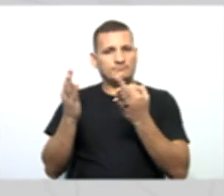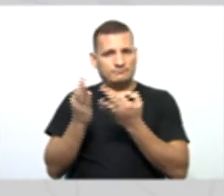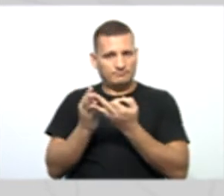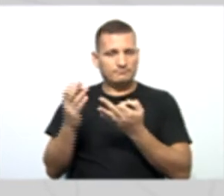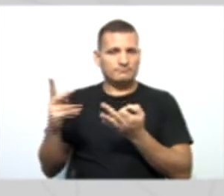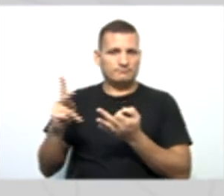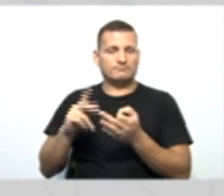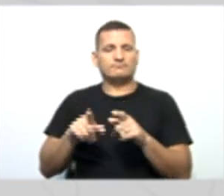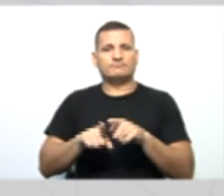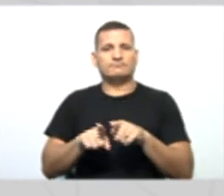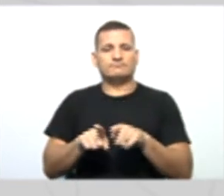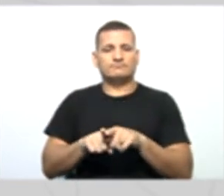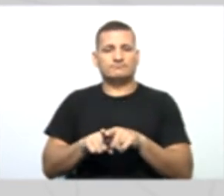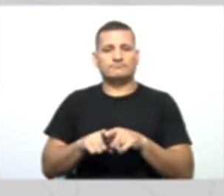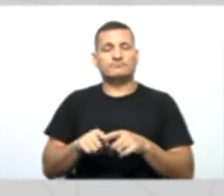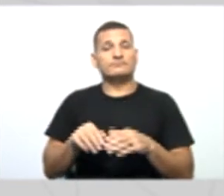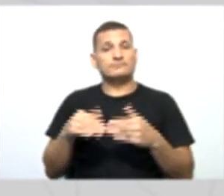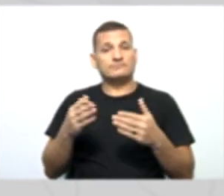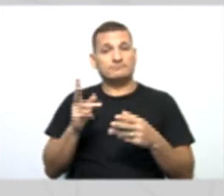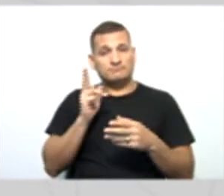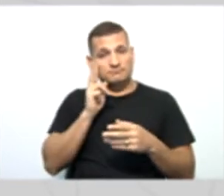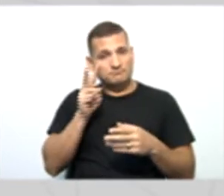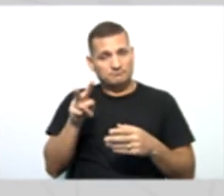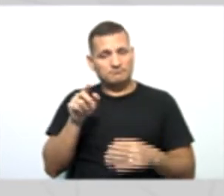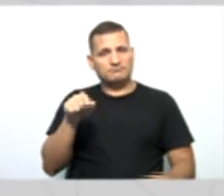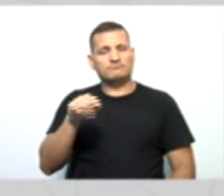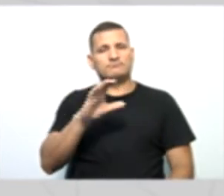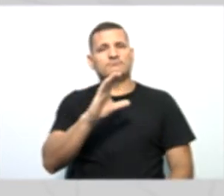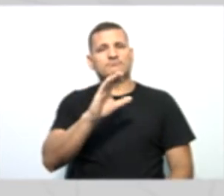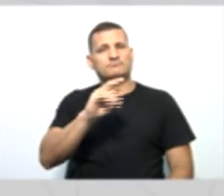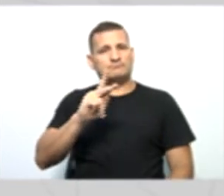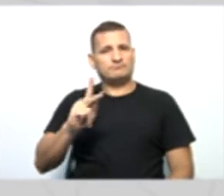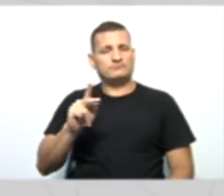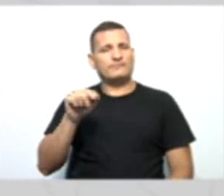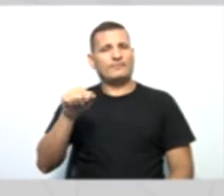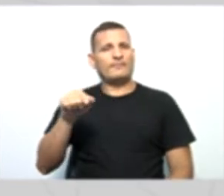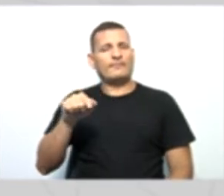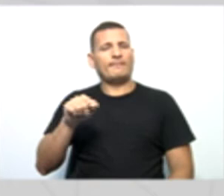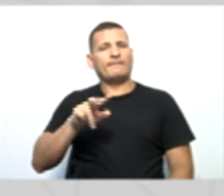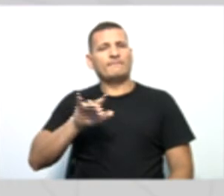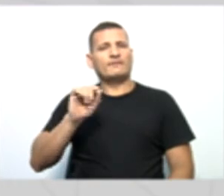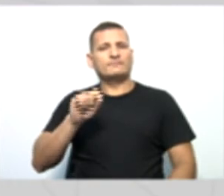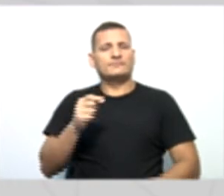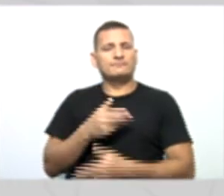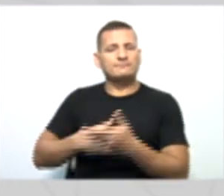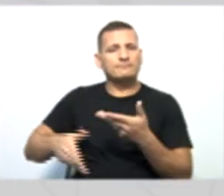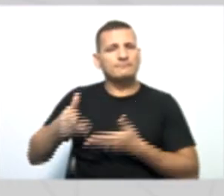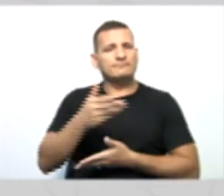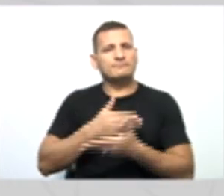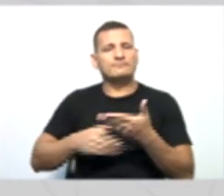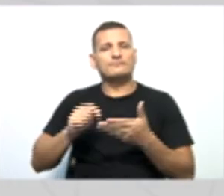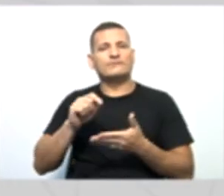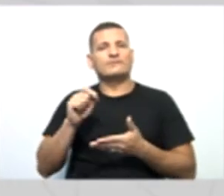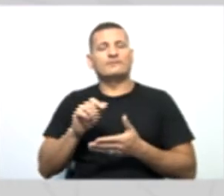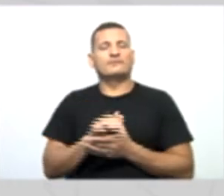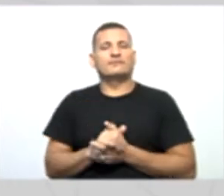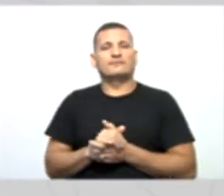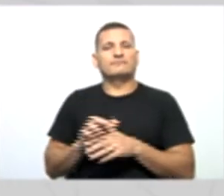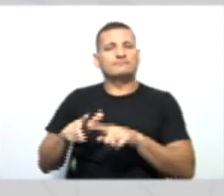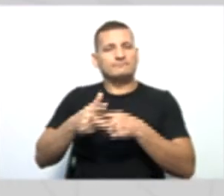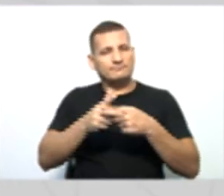desses cooperados. Então veja que é uma cooperativa que vai compartilhar maquinários.